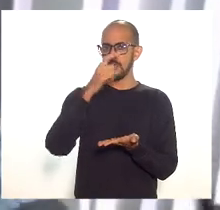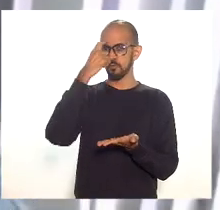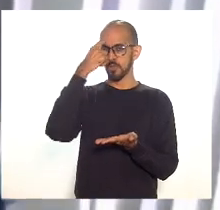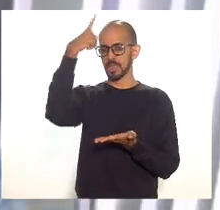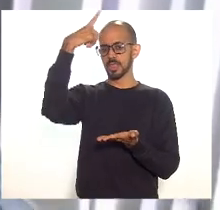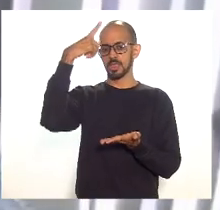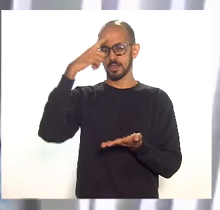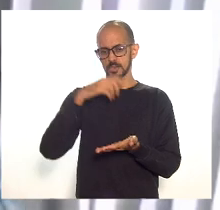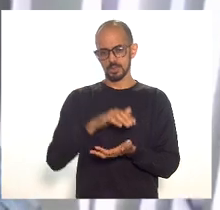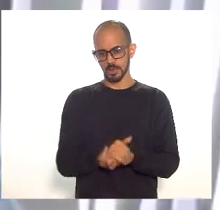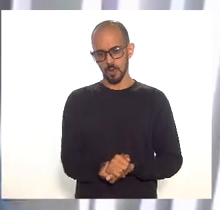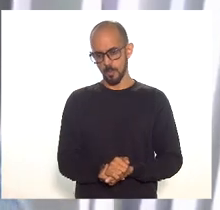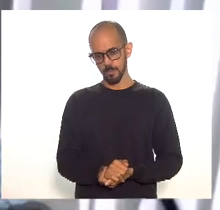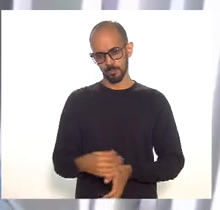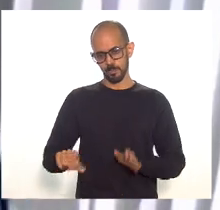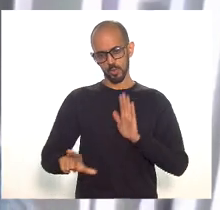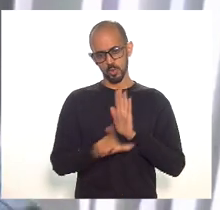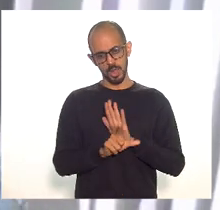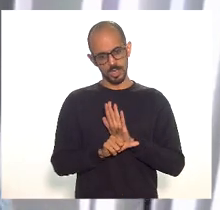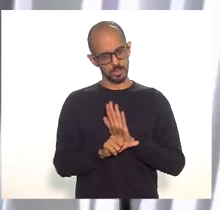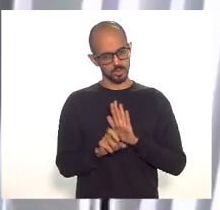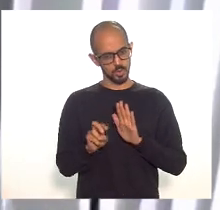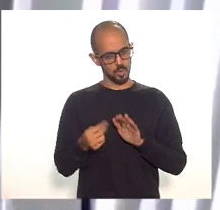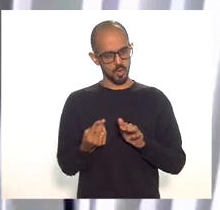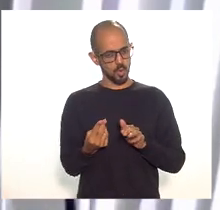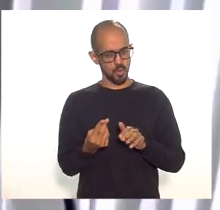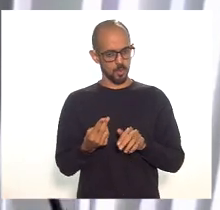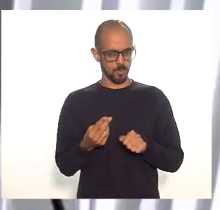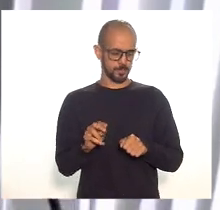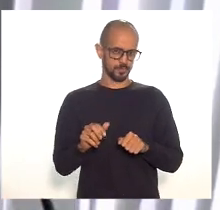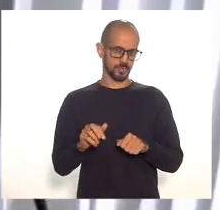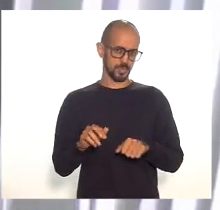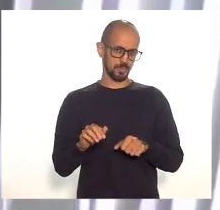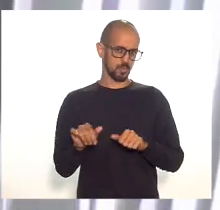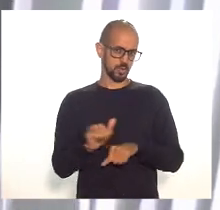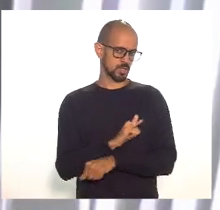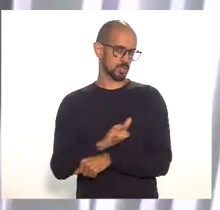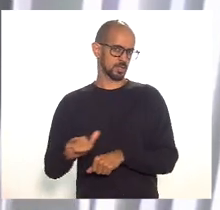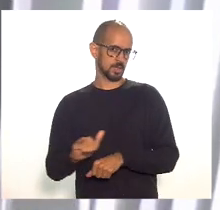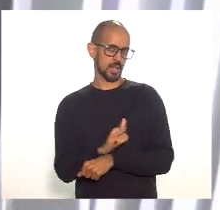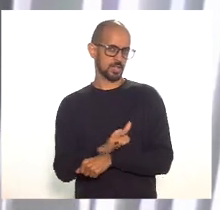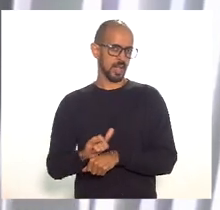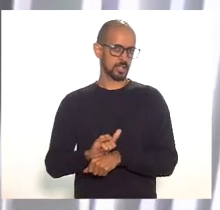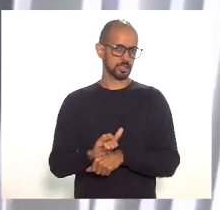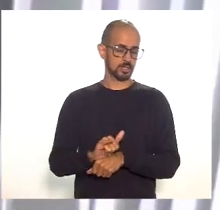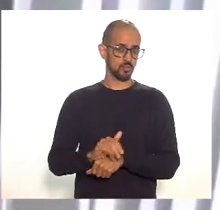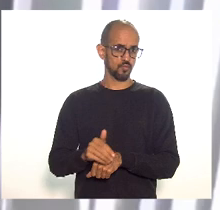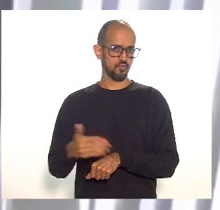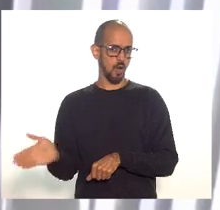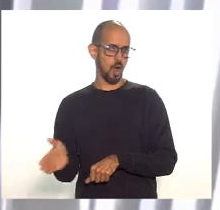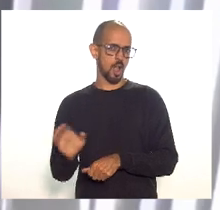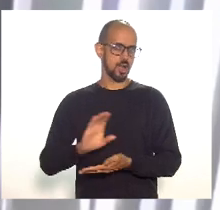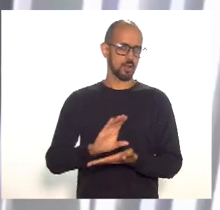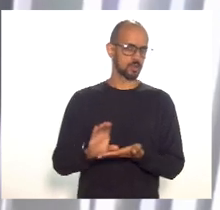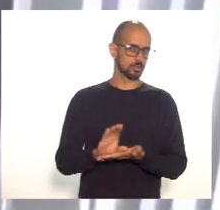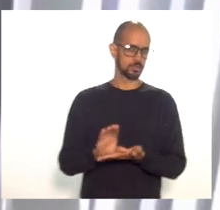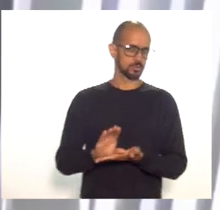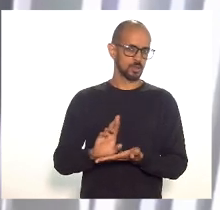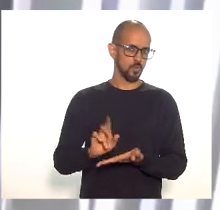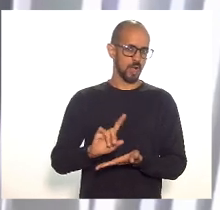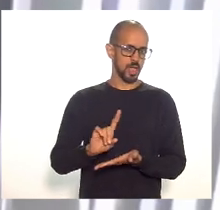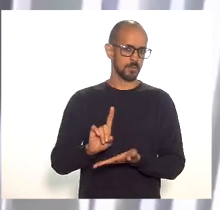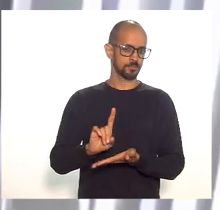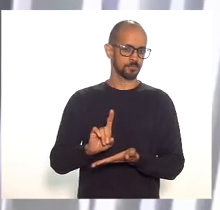definido por leis ou por dispositivos infraconstitucionais. Quem define que um decreto,